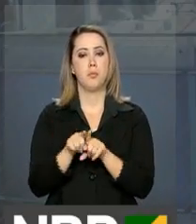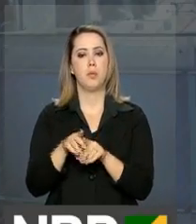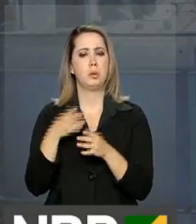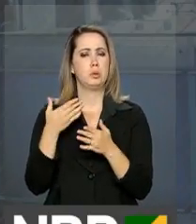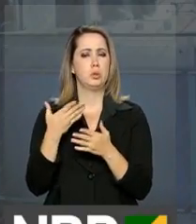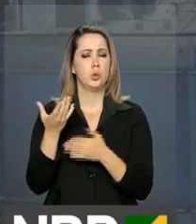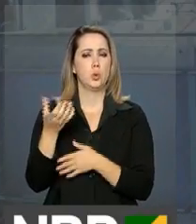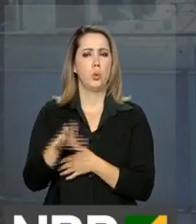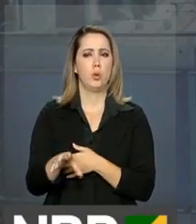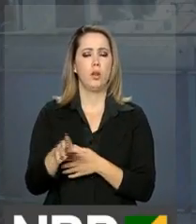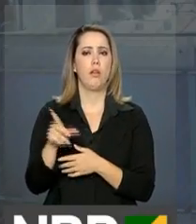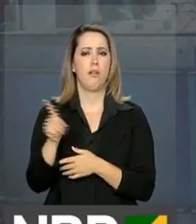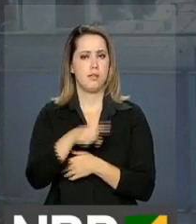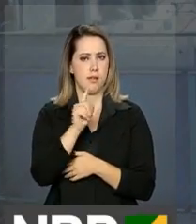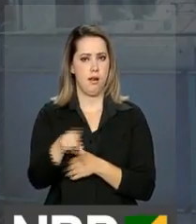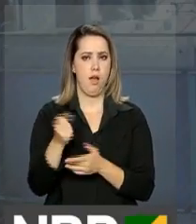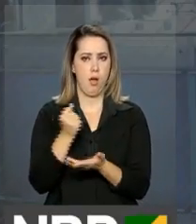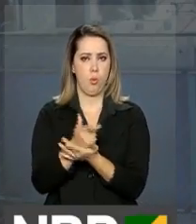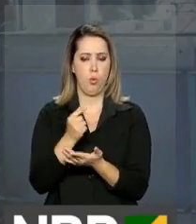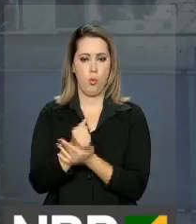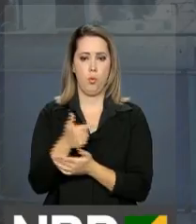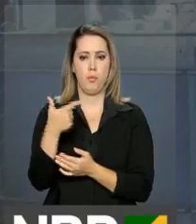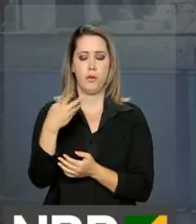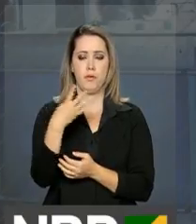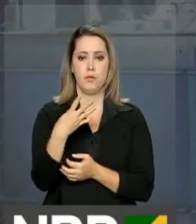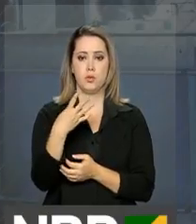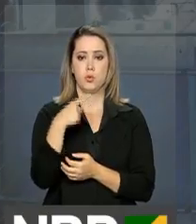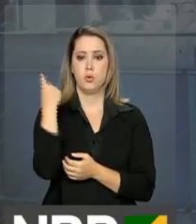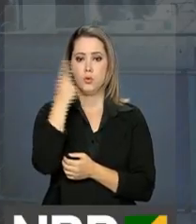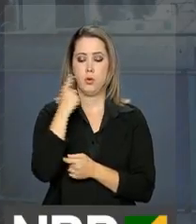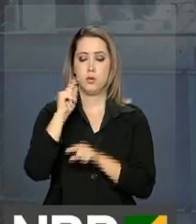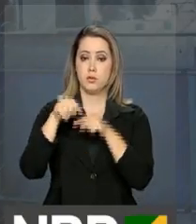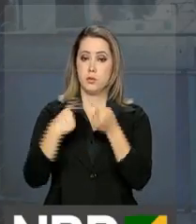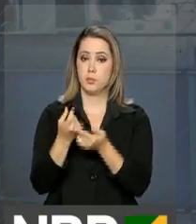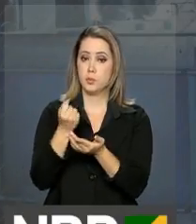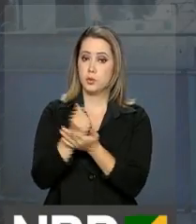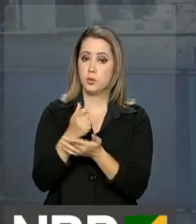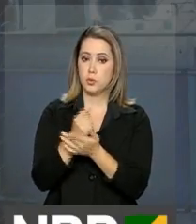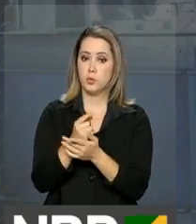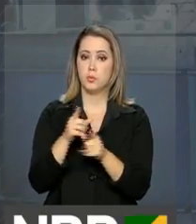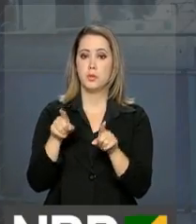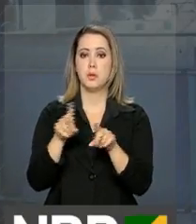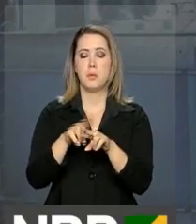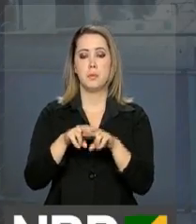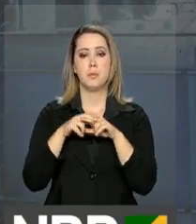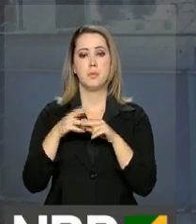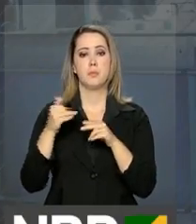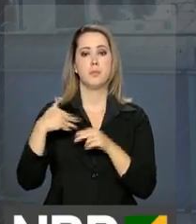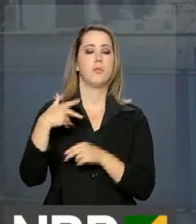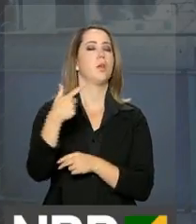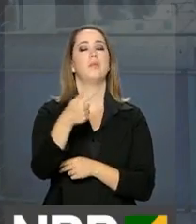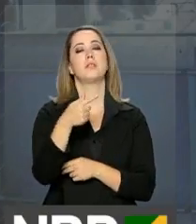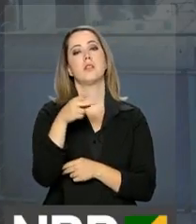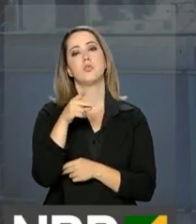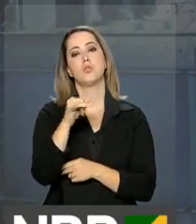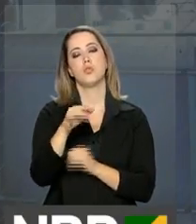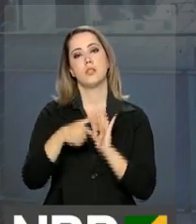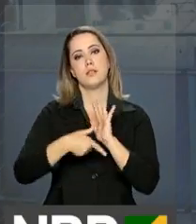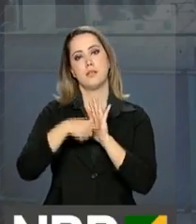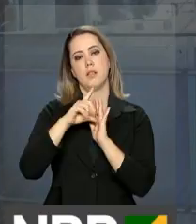24 horas depois do recebimento do comprovante da passagem e desde que a compra tenha sido feita com mais de sete dias de